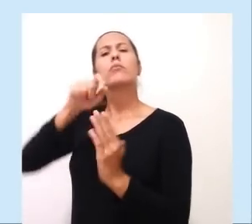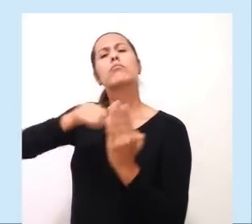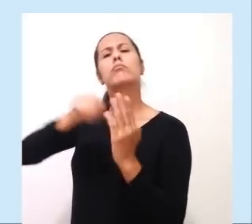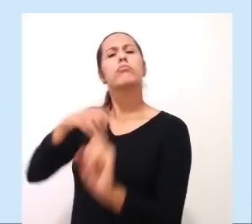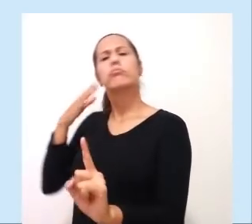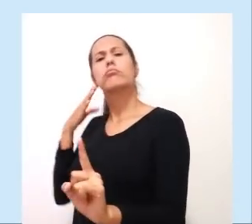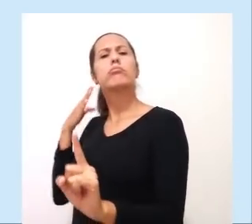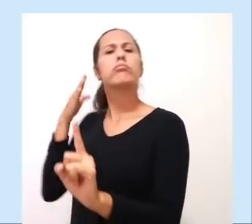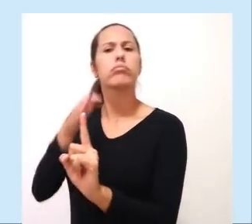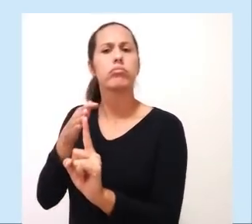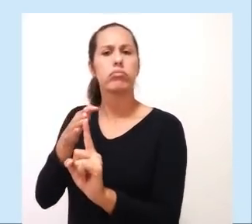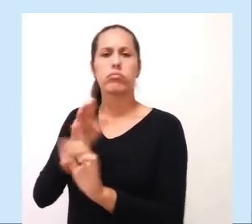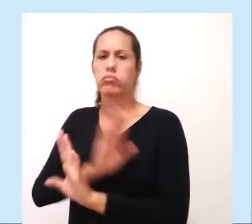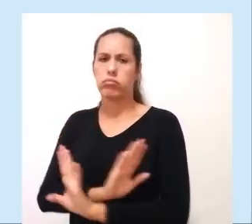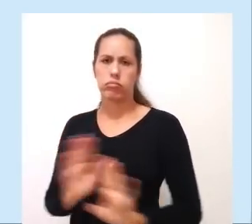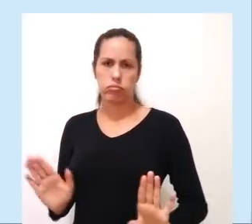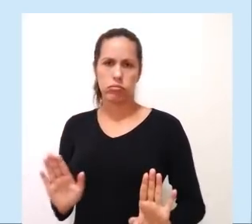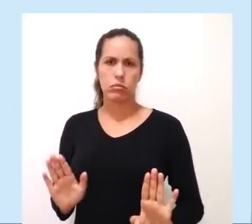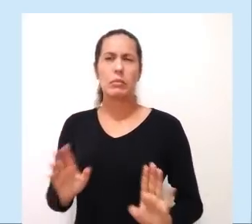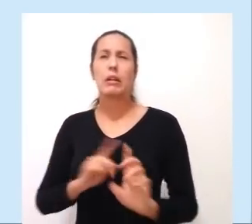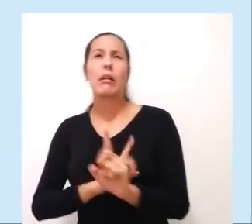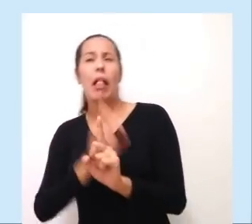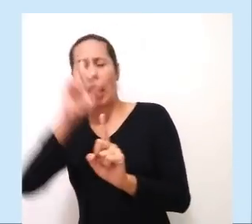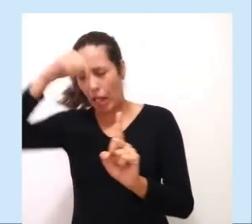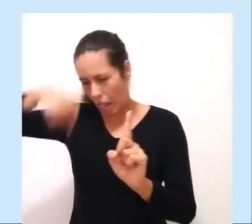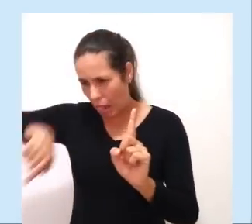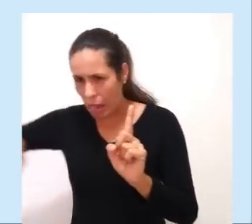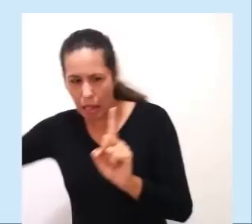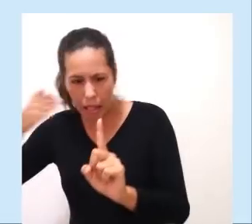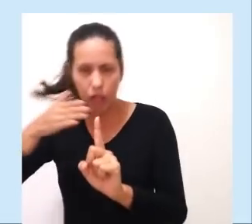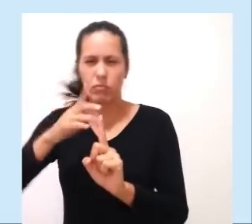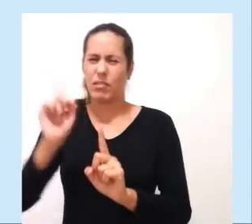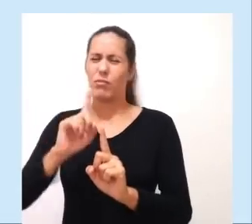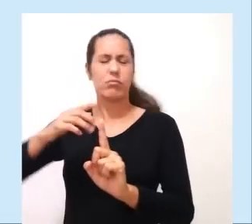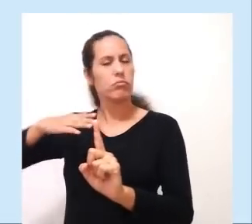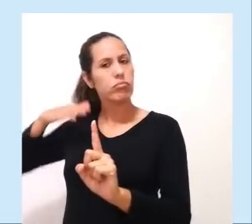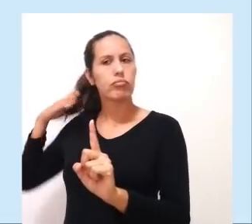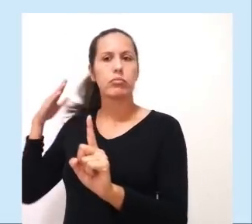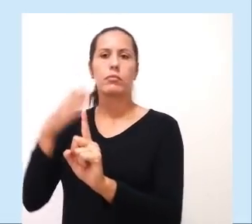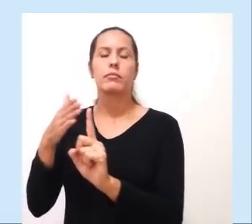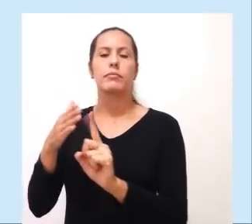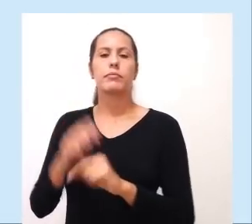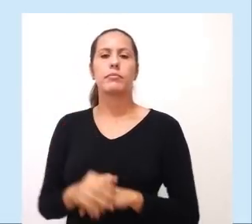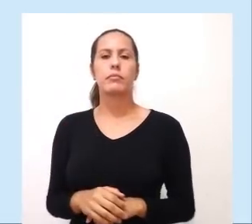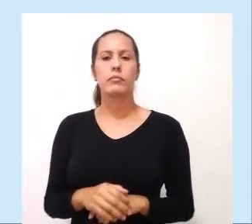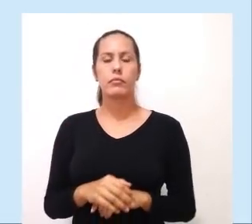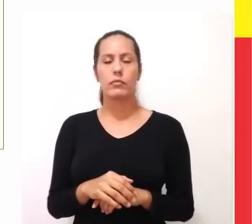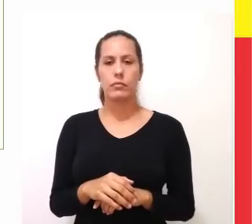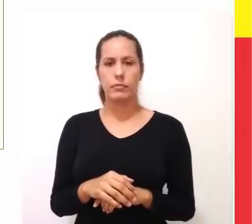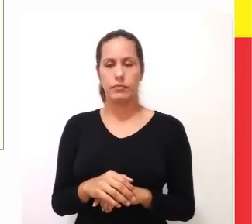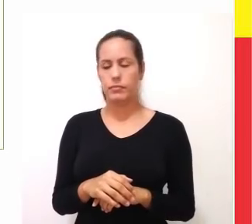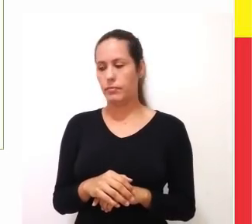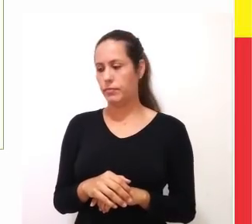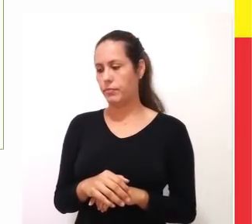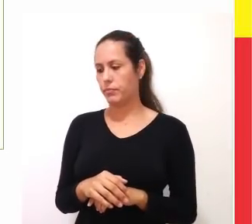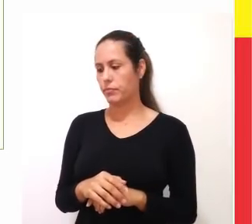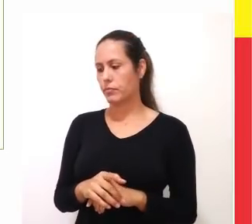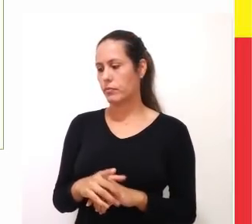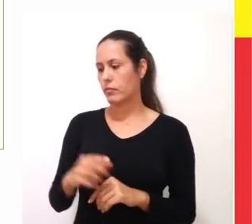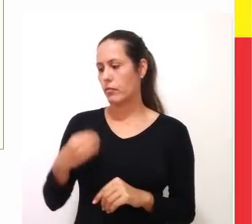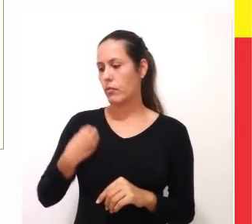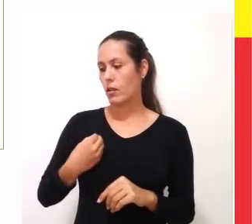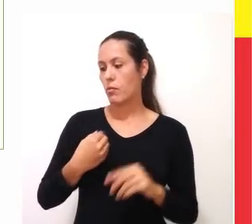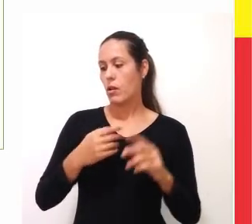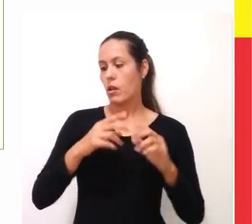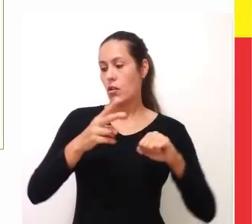e objetiva. E direto ao ponto, sem rodar muito. Então, linguagem tem que ser formal e objetiva. Predominância